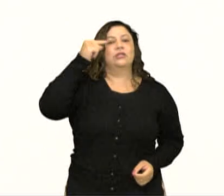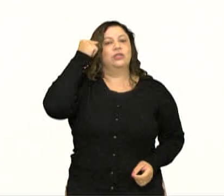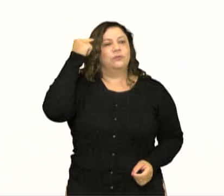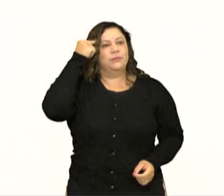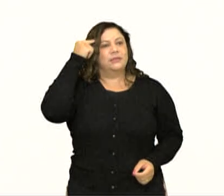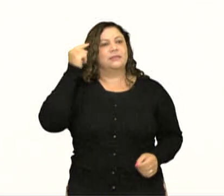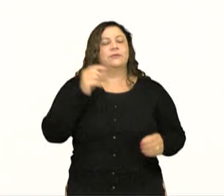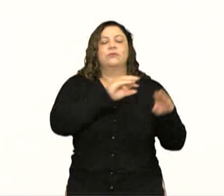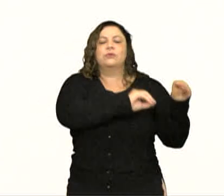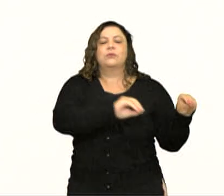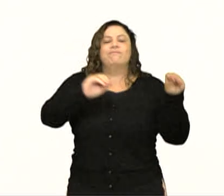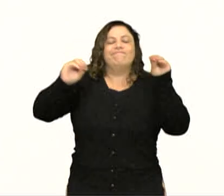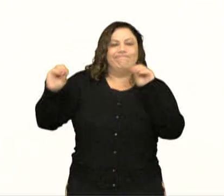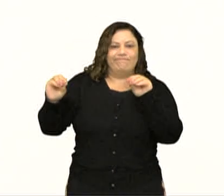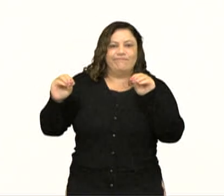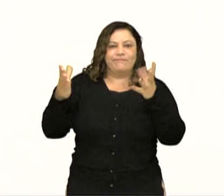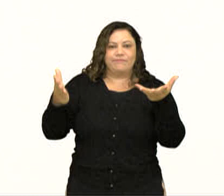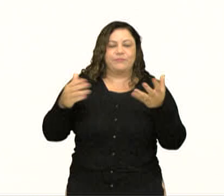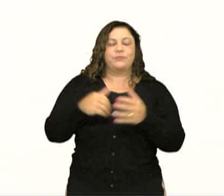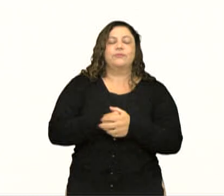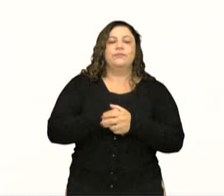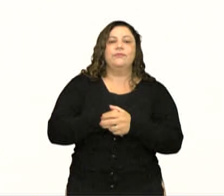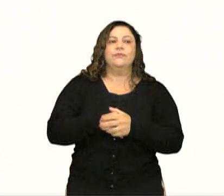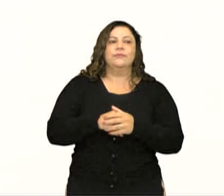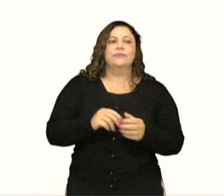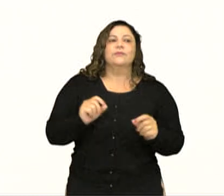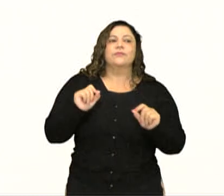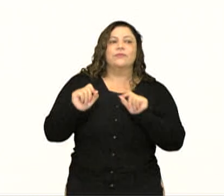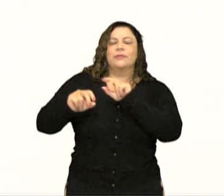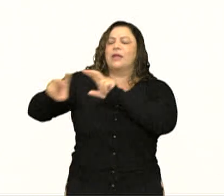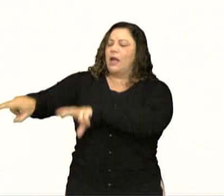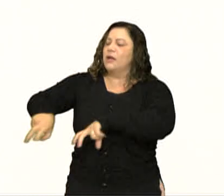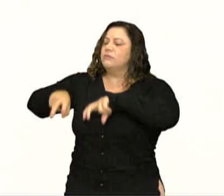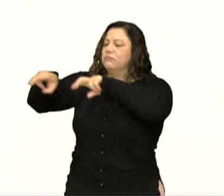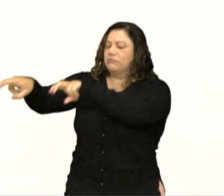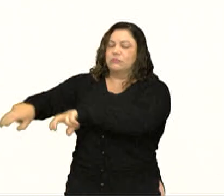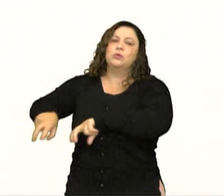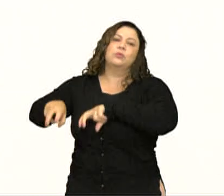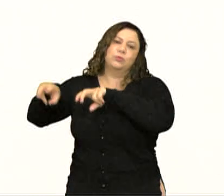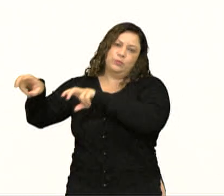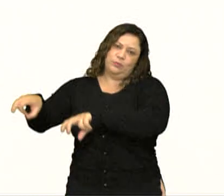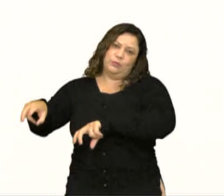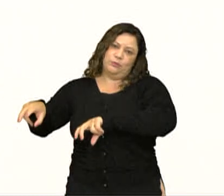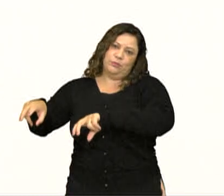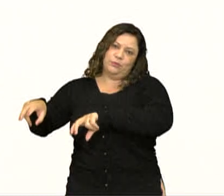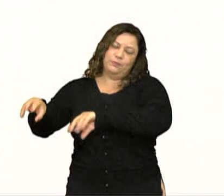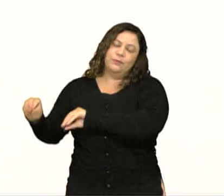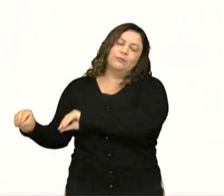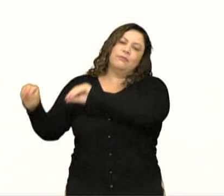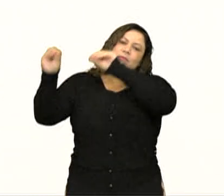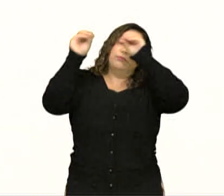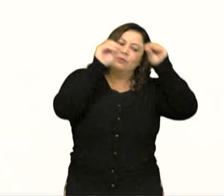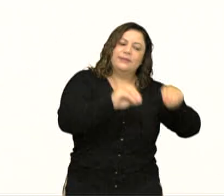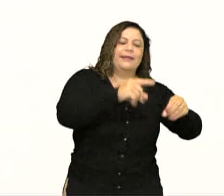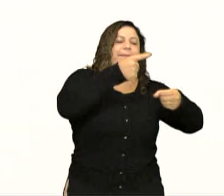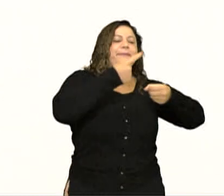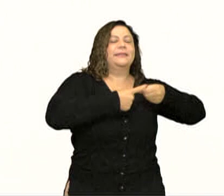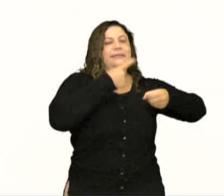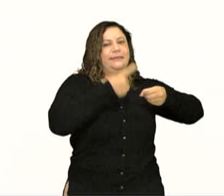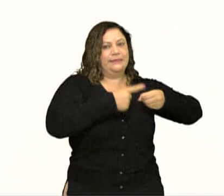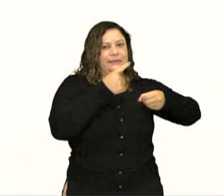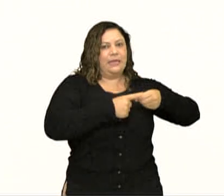processo de migração da população que vivia antes no campo, que agora vai passar a morar na cidade, ele